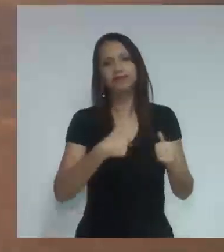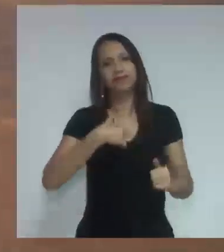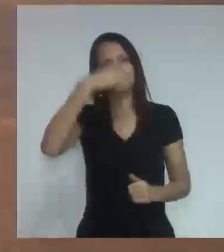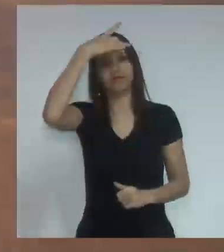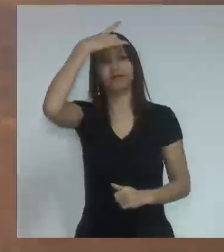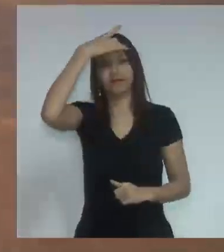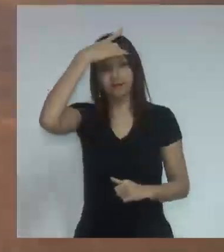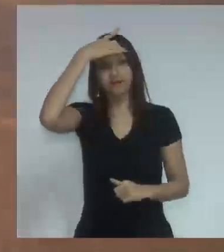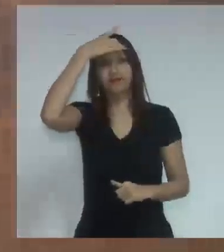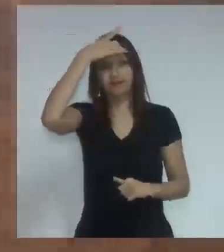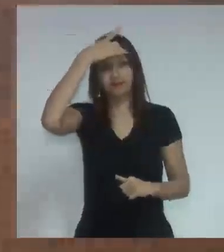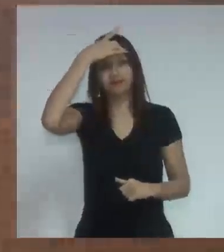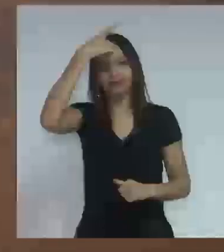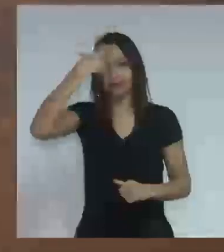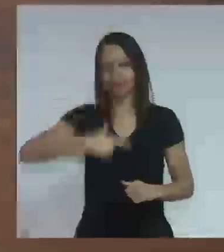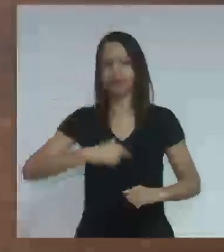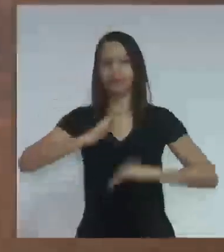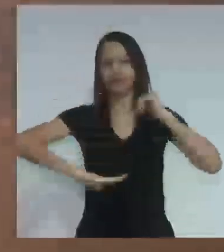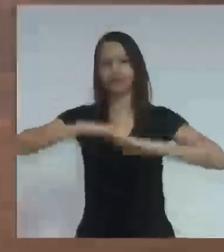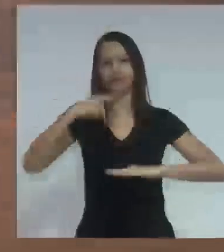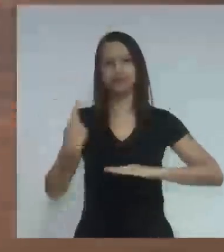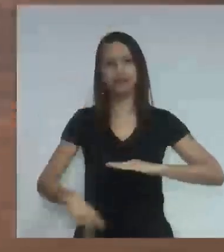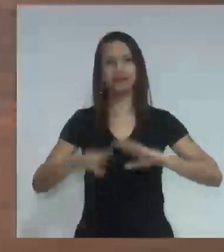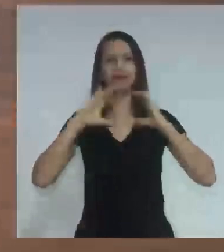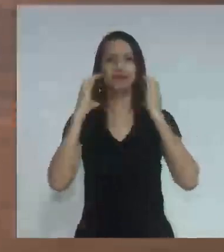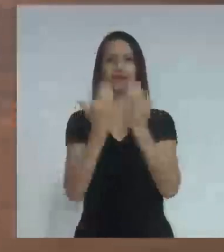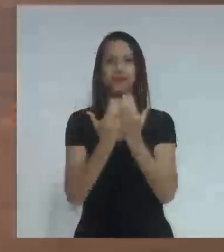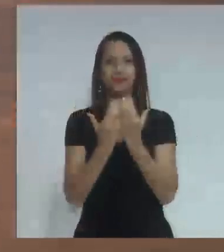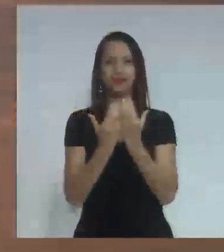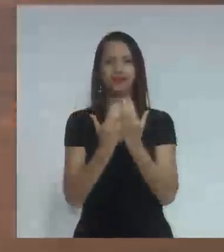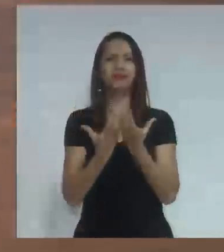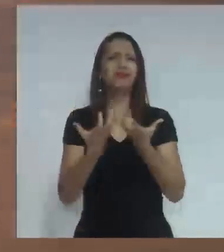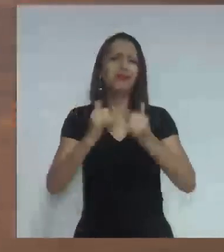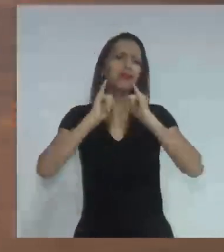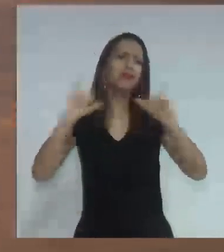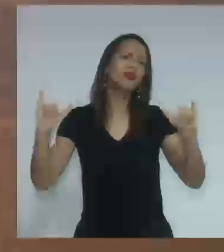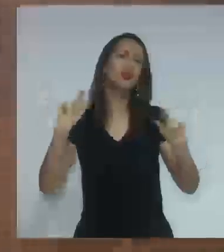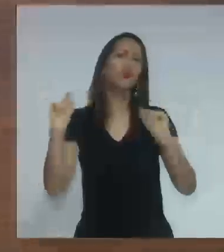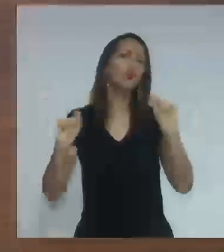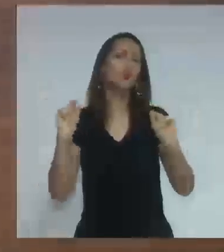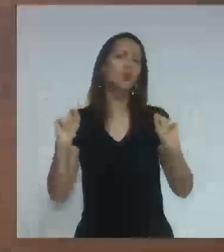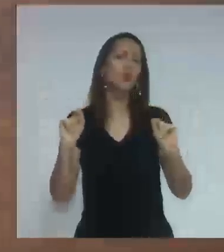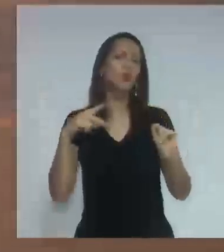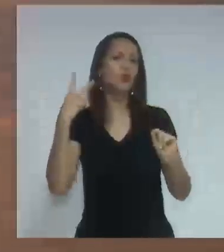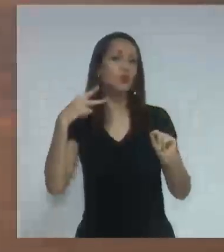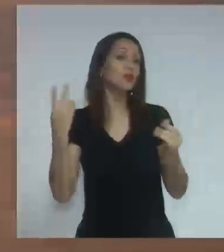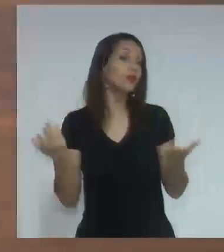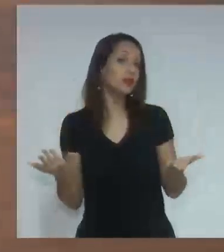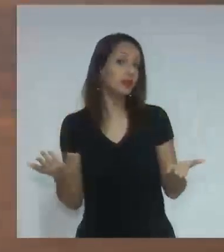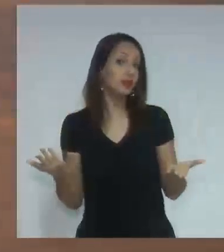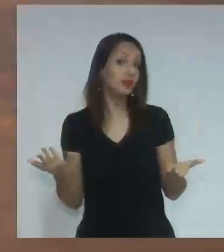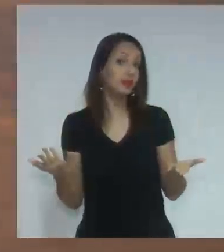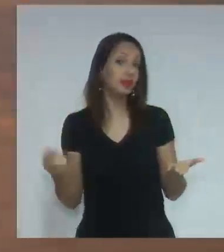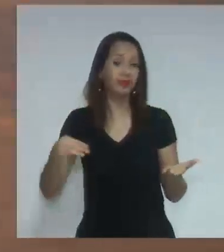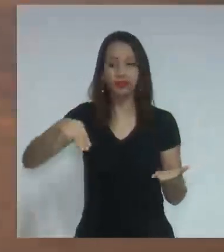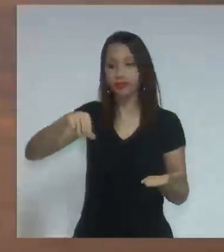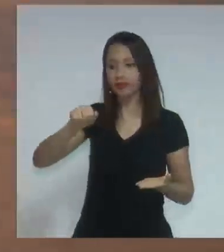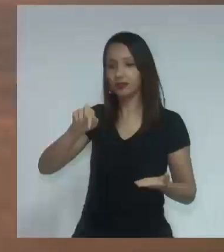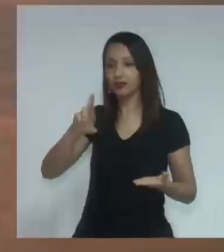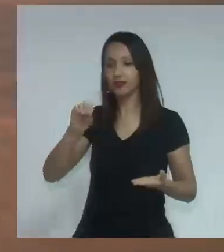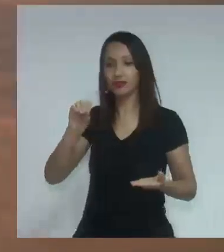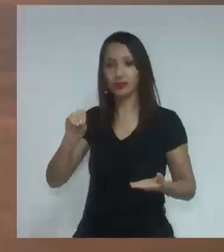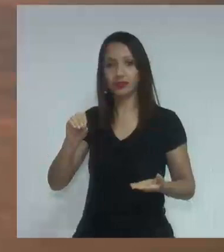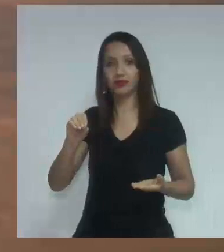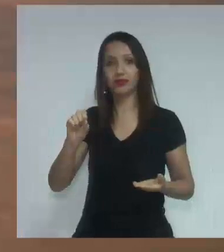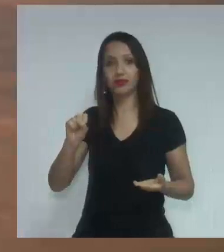tranquila dos atos praticados aqui na casa. Por que eu quero dizer isso também, o vereador Marcos Ferraz?